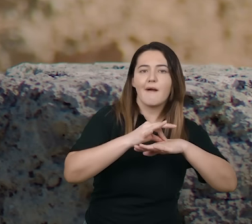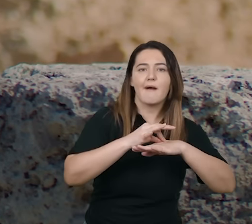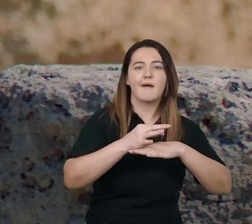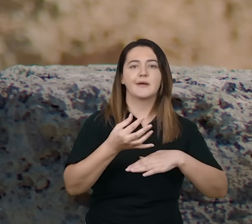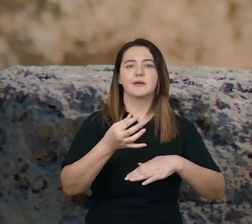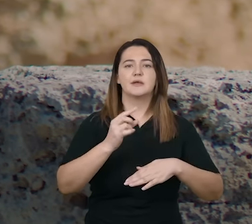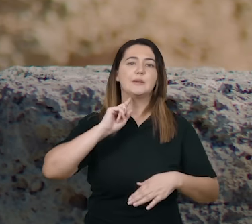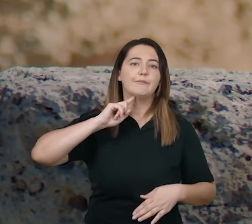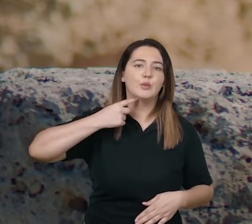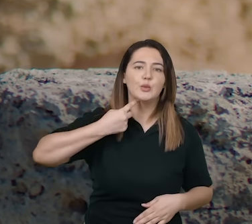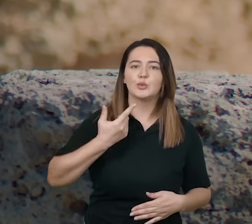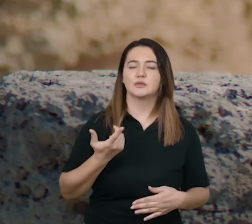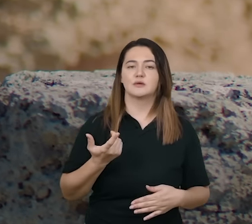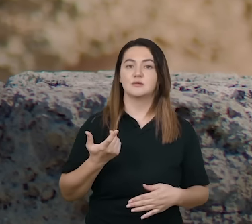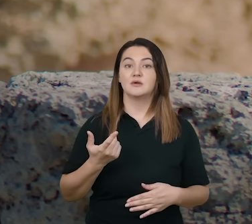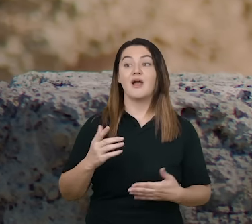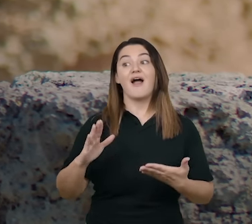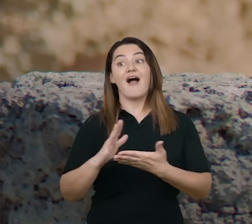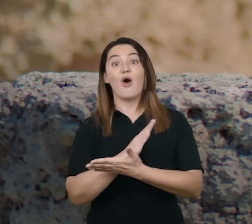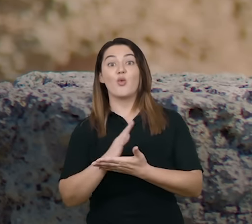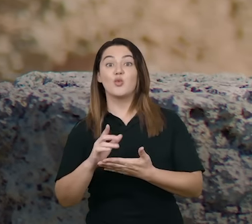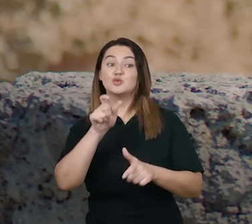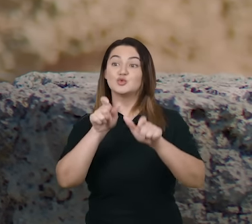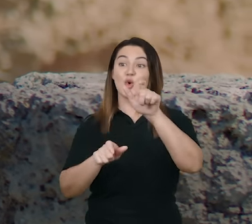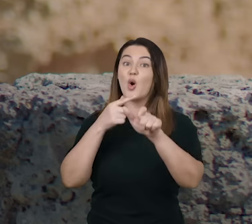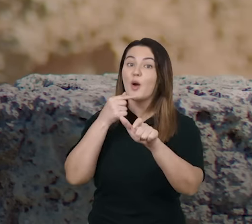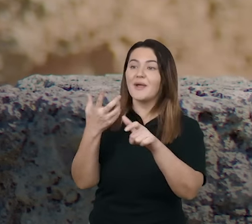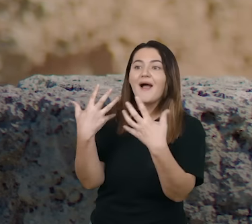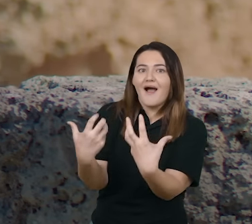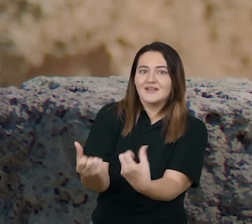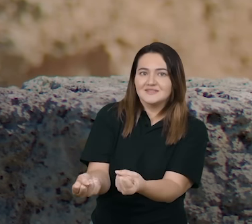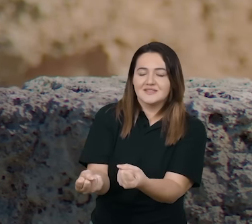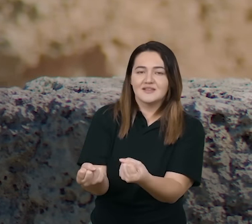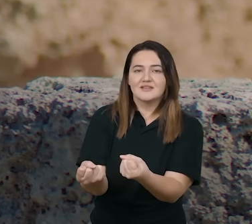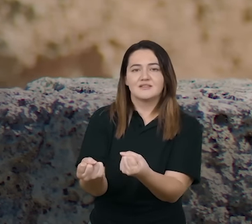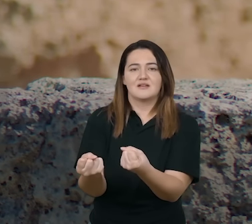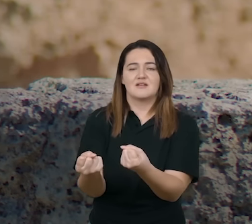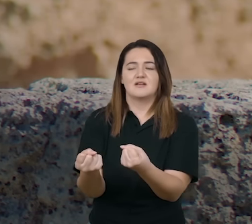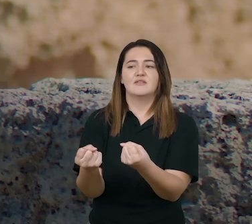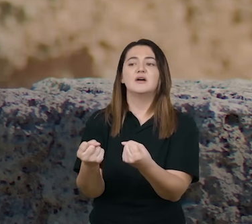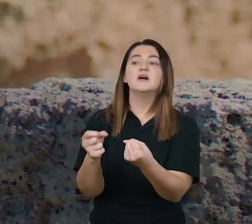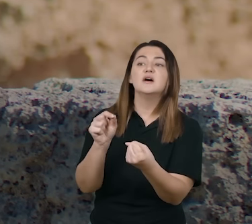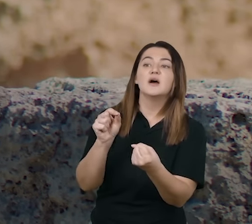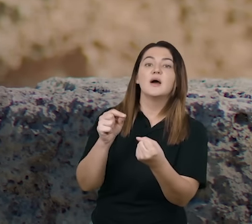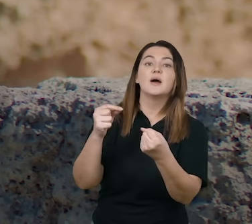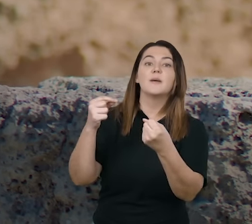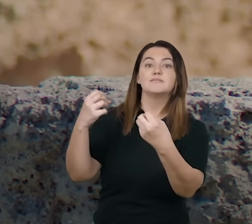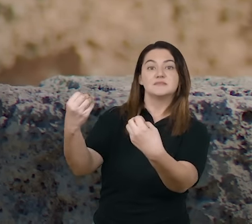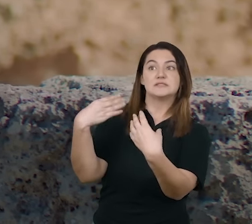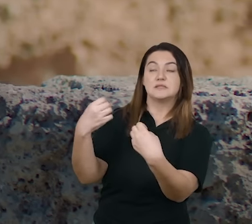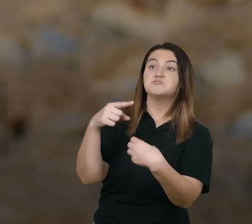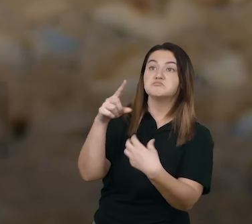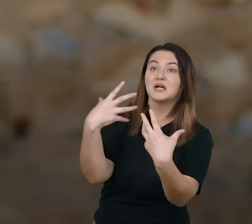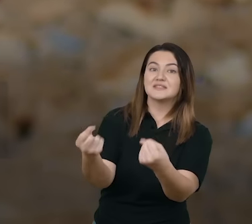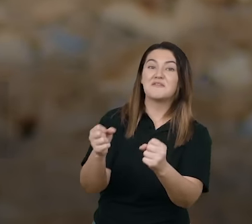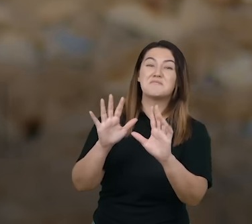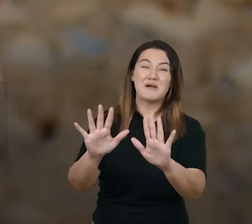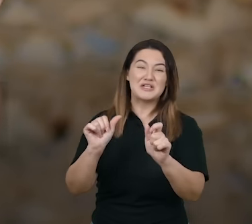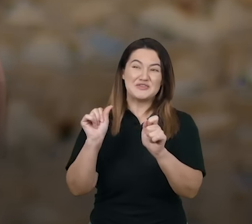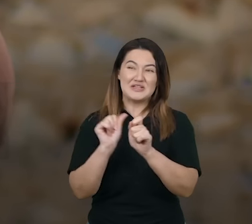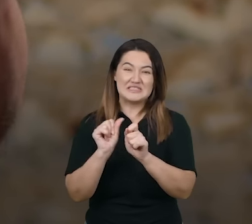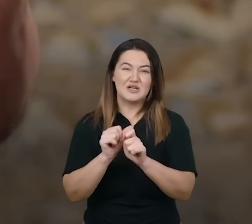dos homens, é que alguns tinham dificuldade com o decreto ou o ritual da circuncisão.